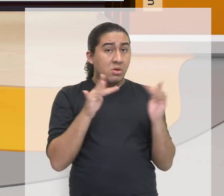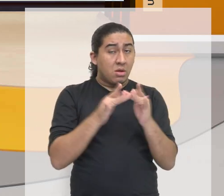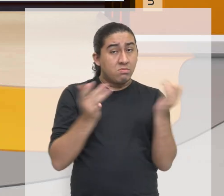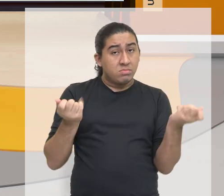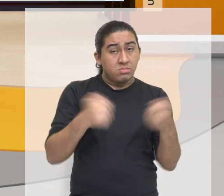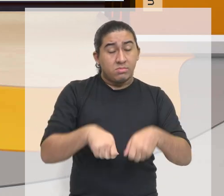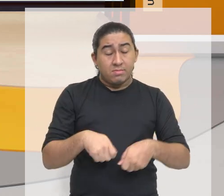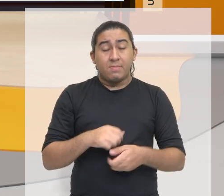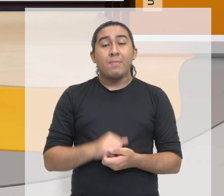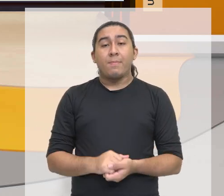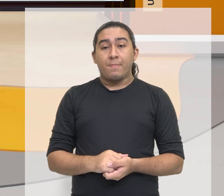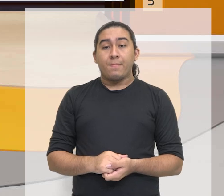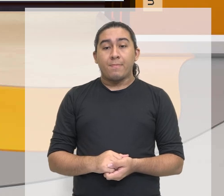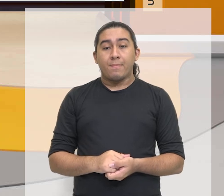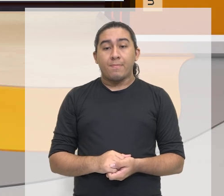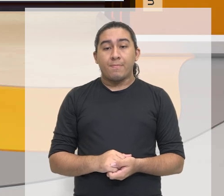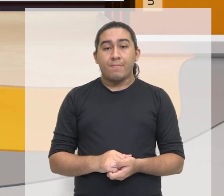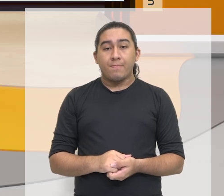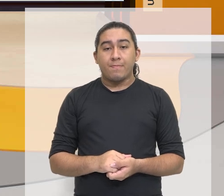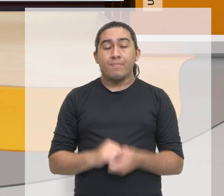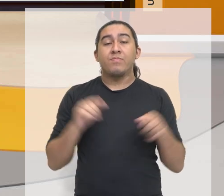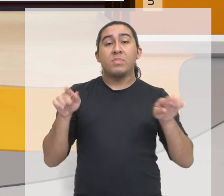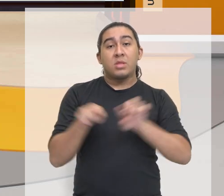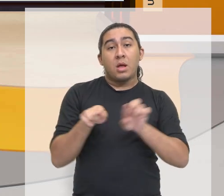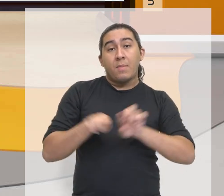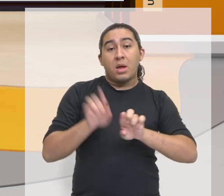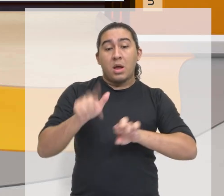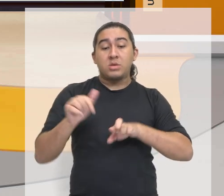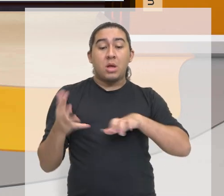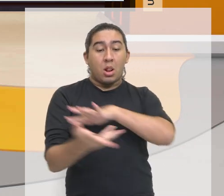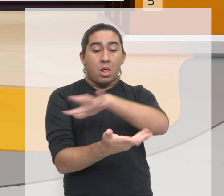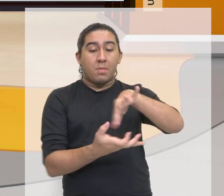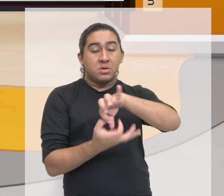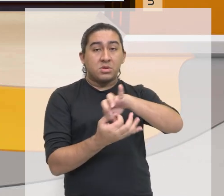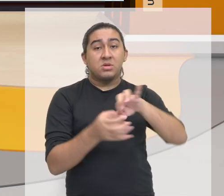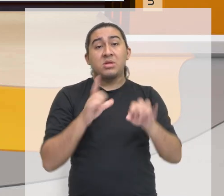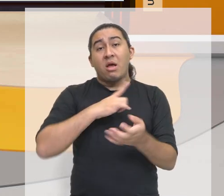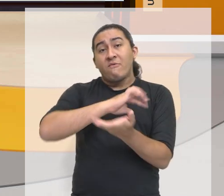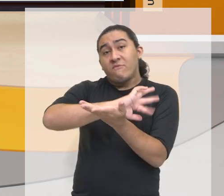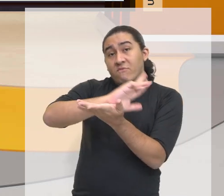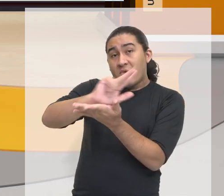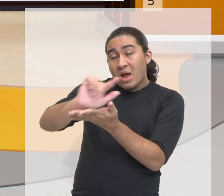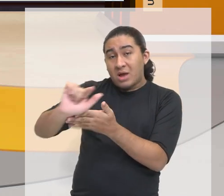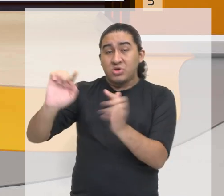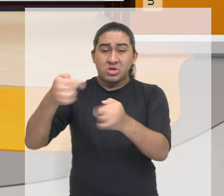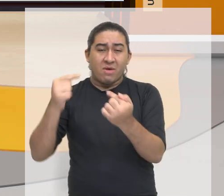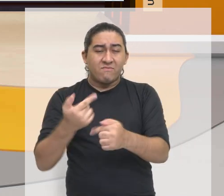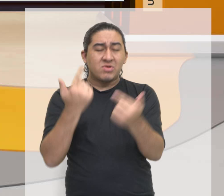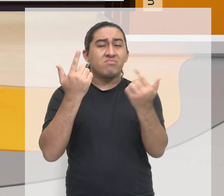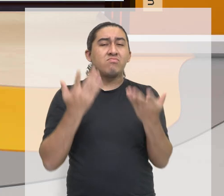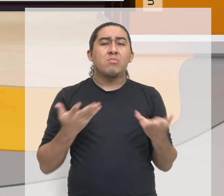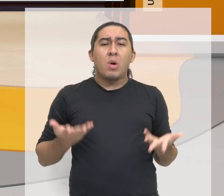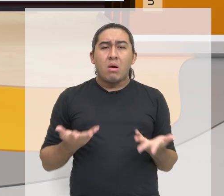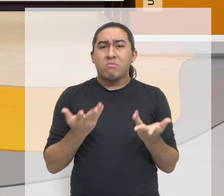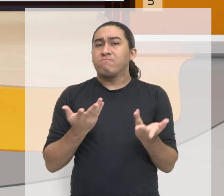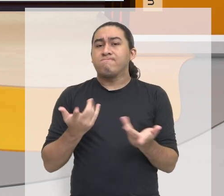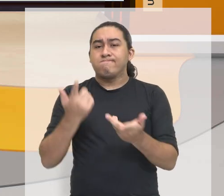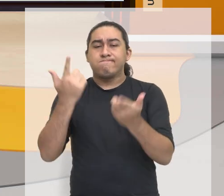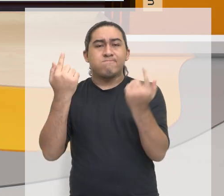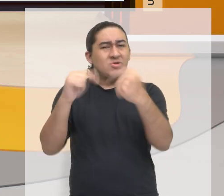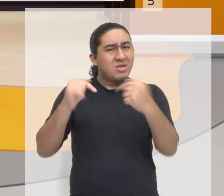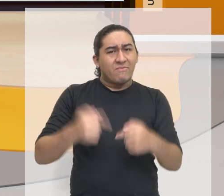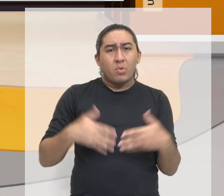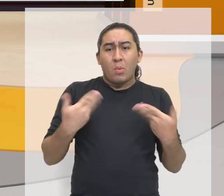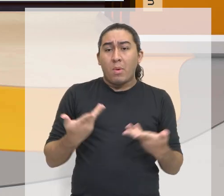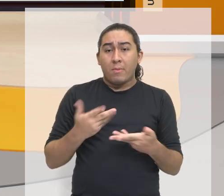estamos inseridos. E também a globalização vai trazer desafios. Que desafios seriam esses,